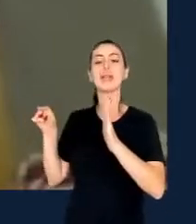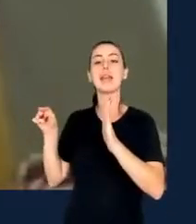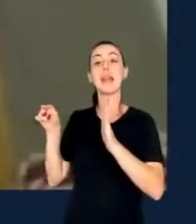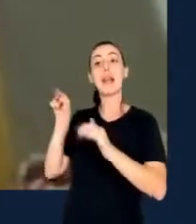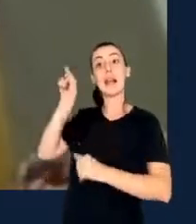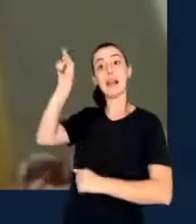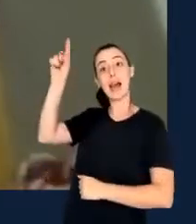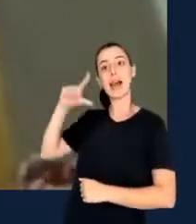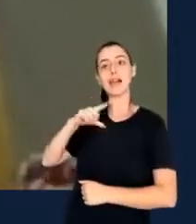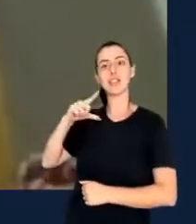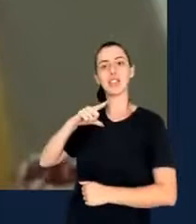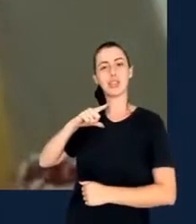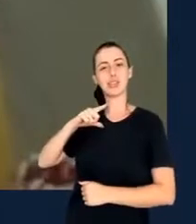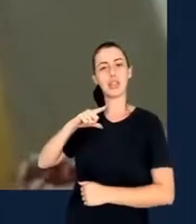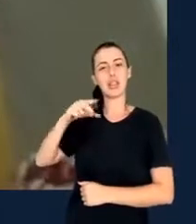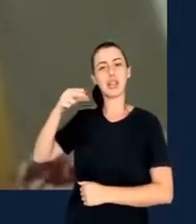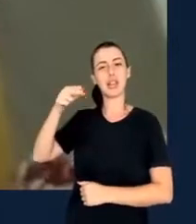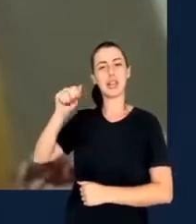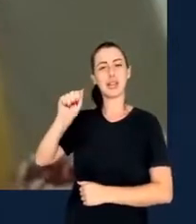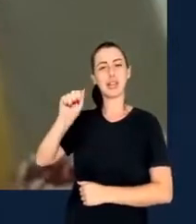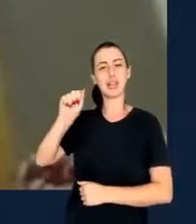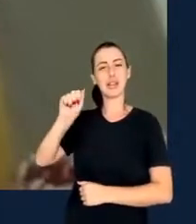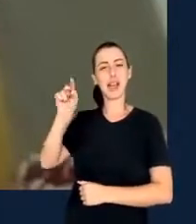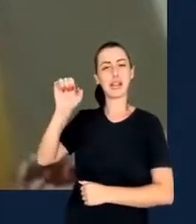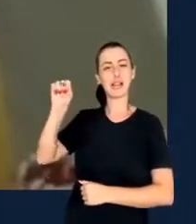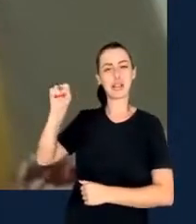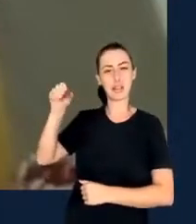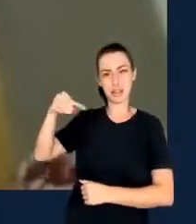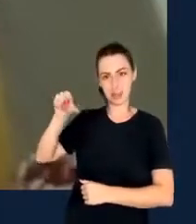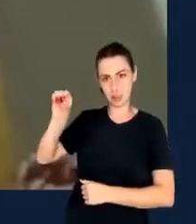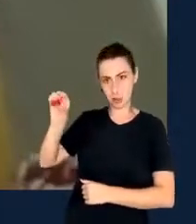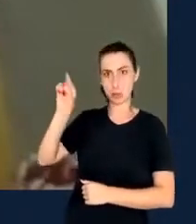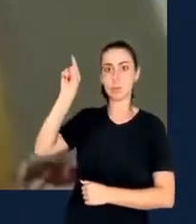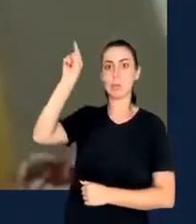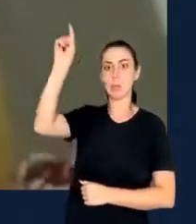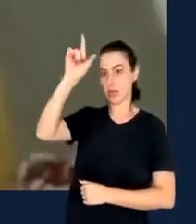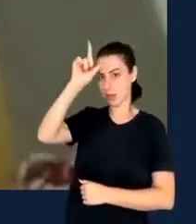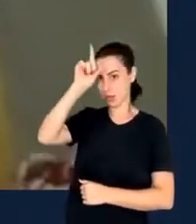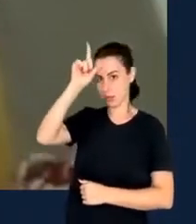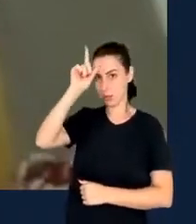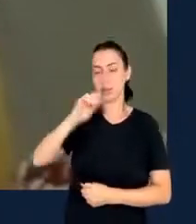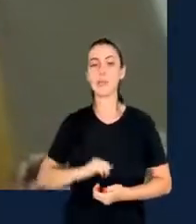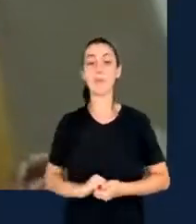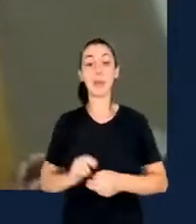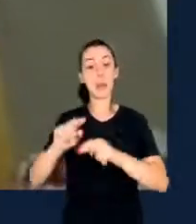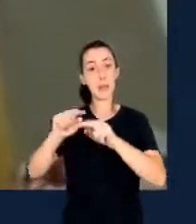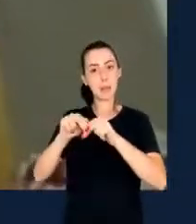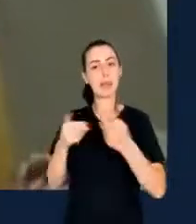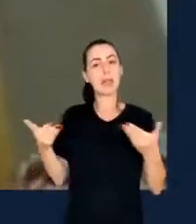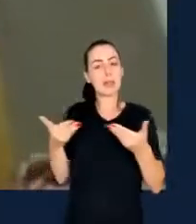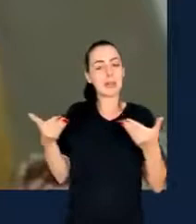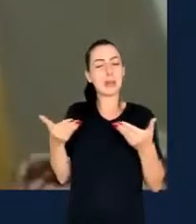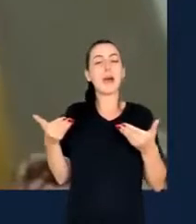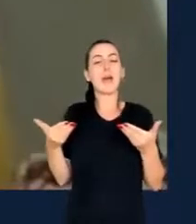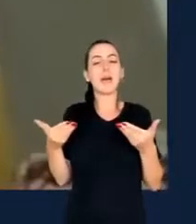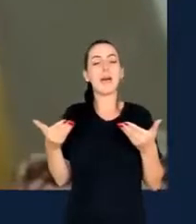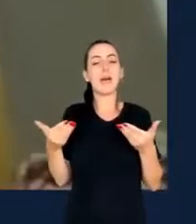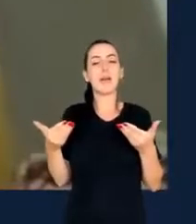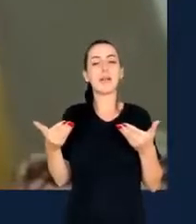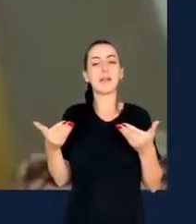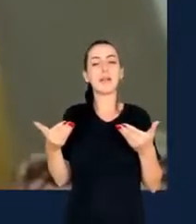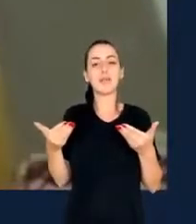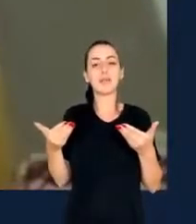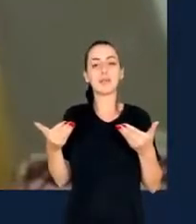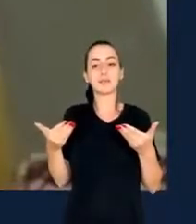direito muito Fundamental e que talvez a gente se aproprie dele de uma forma às vezes é